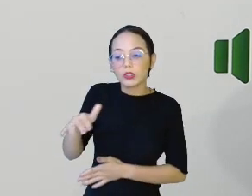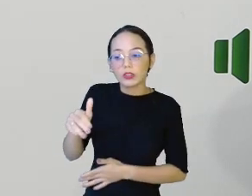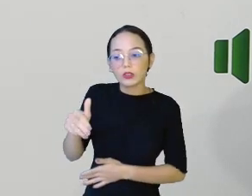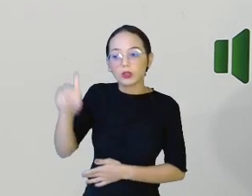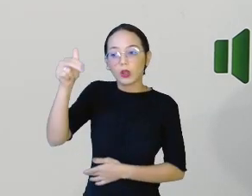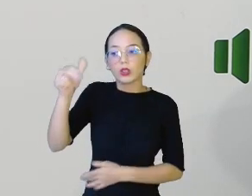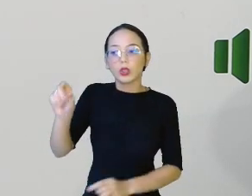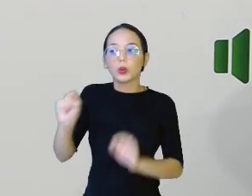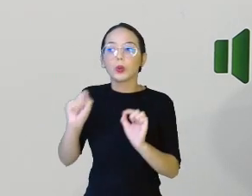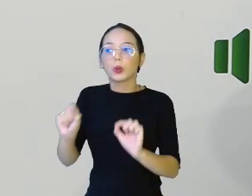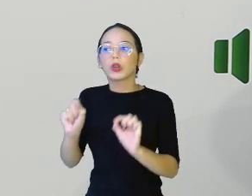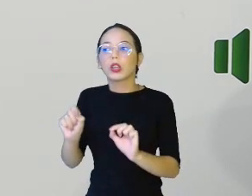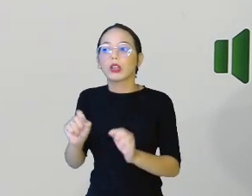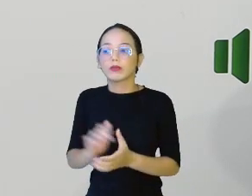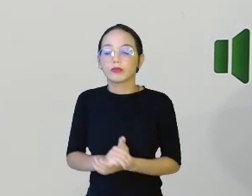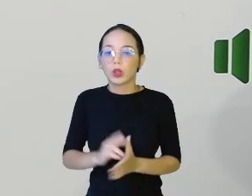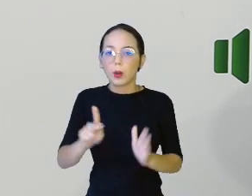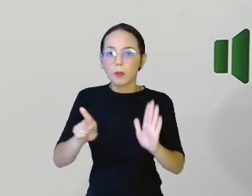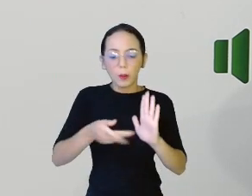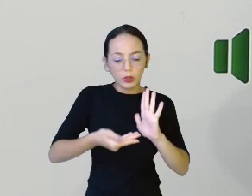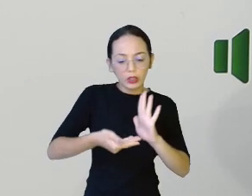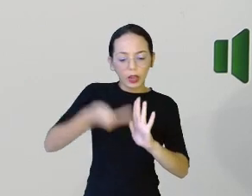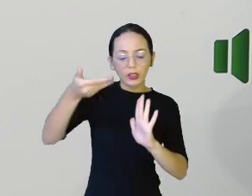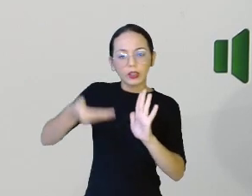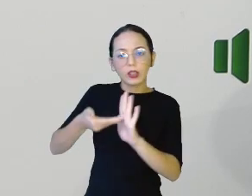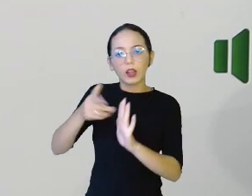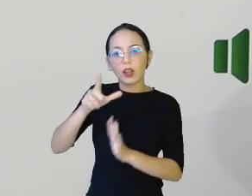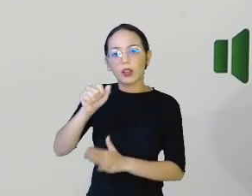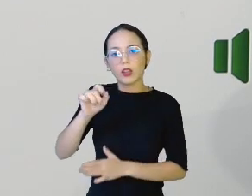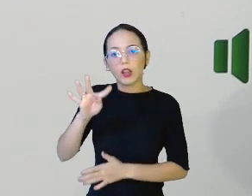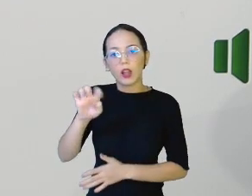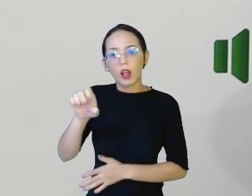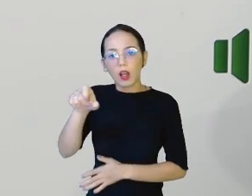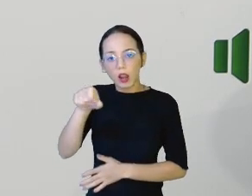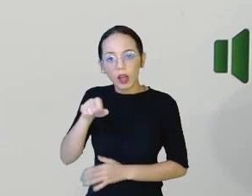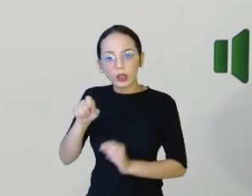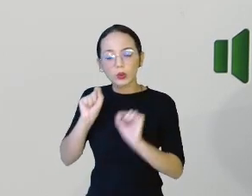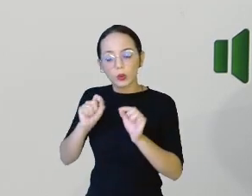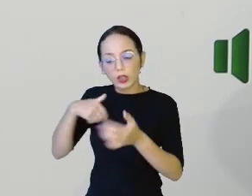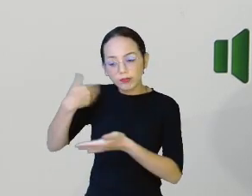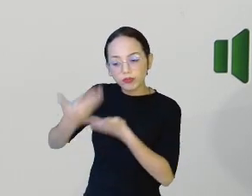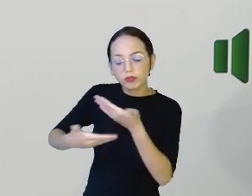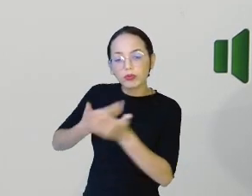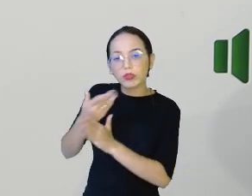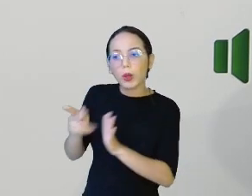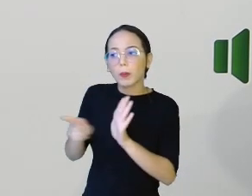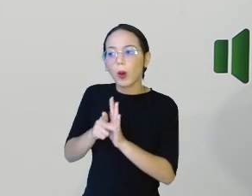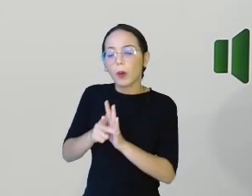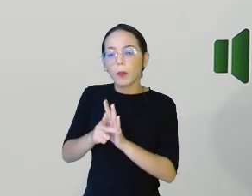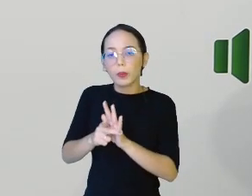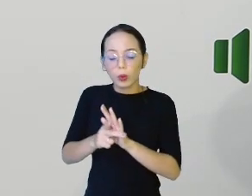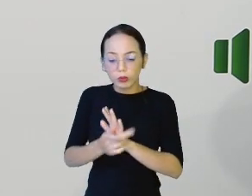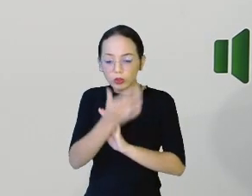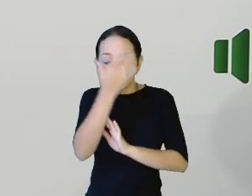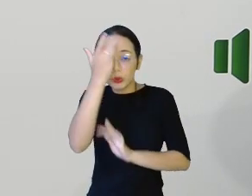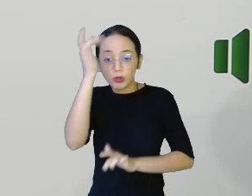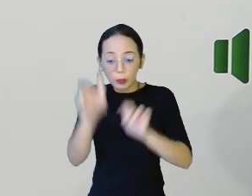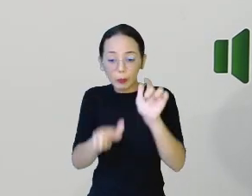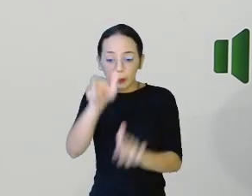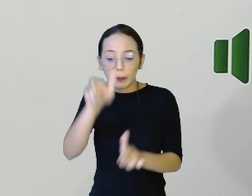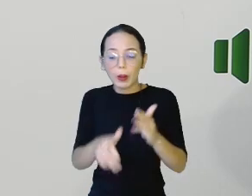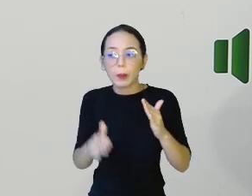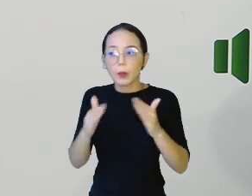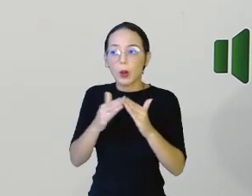não é? É que a extração do látex foi um dos fatores que desencadeou o povoamento de lá. Como